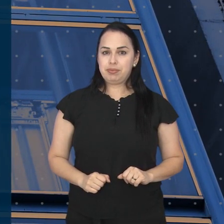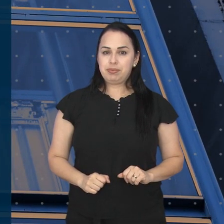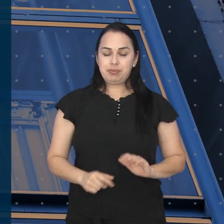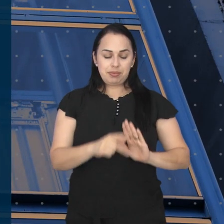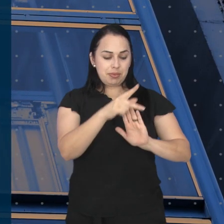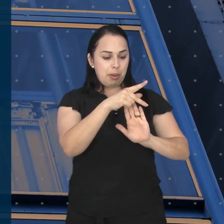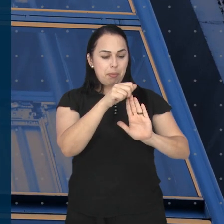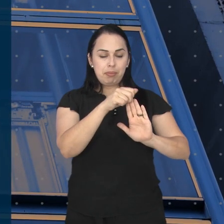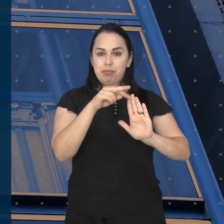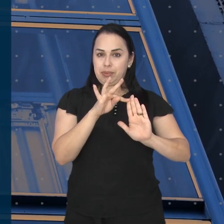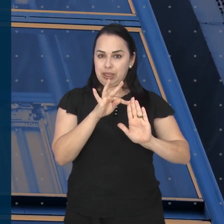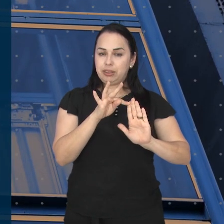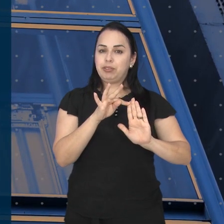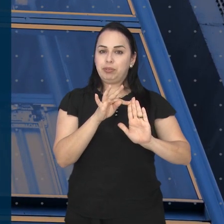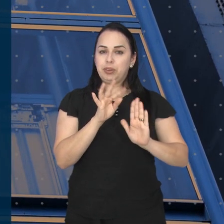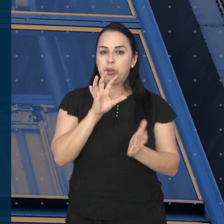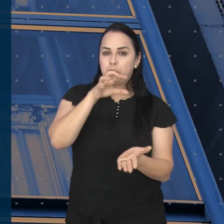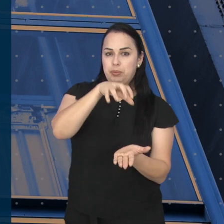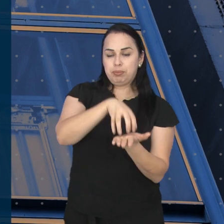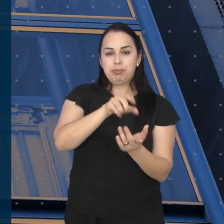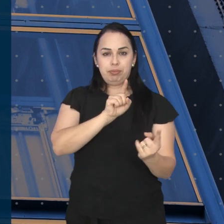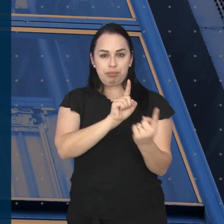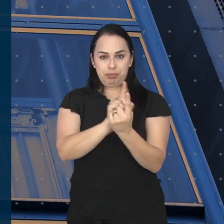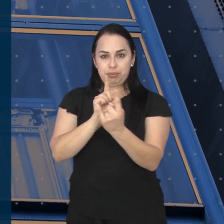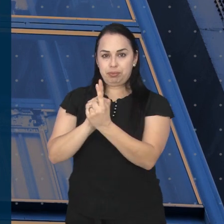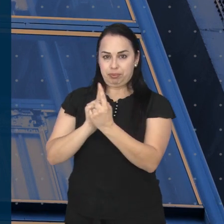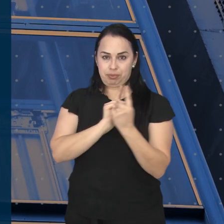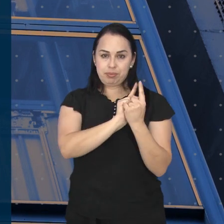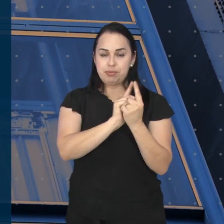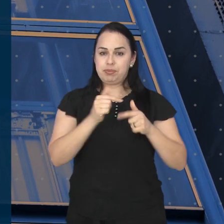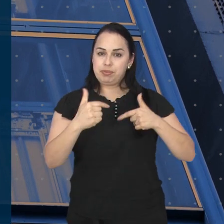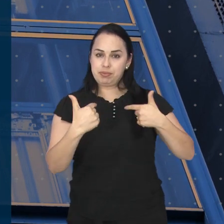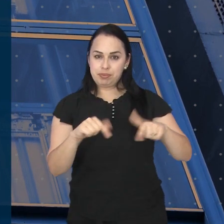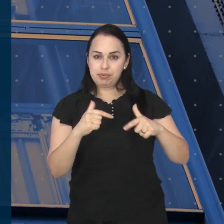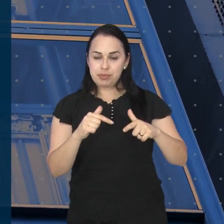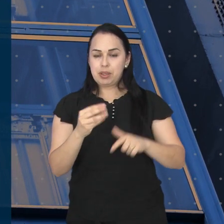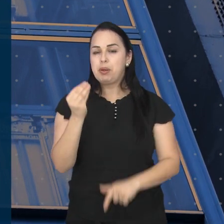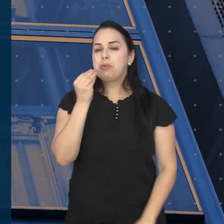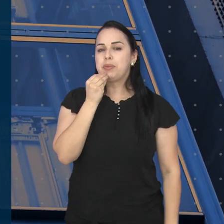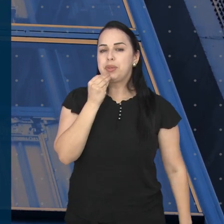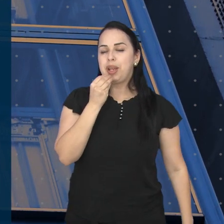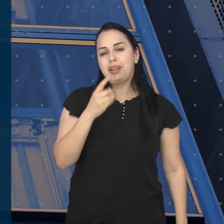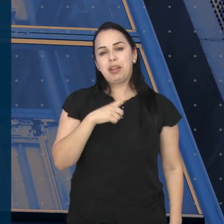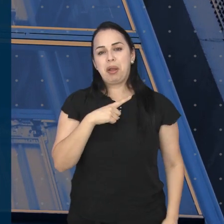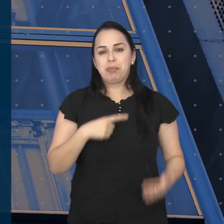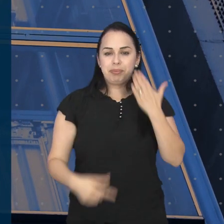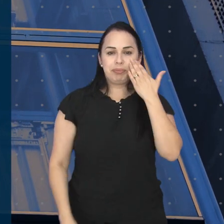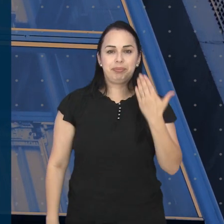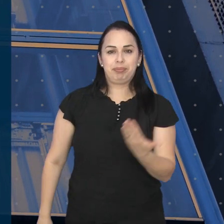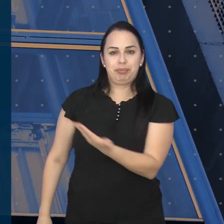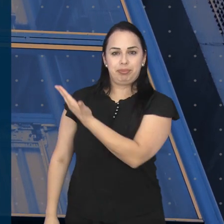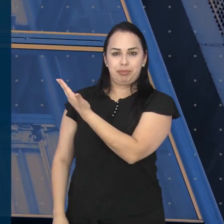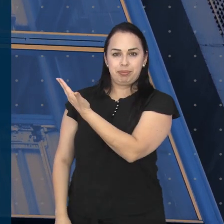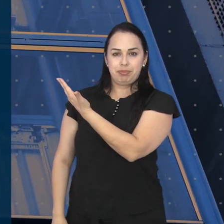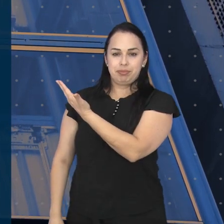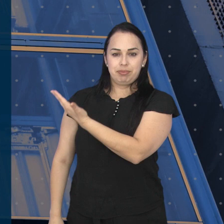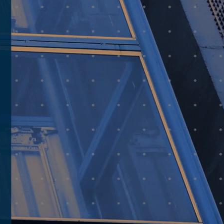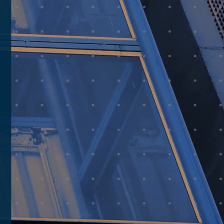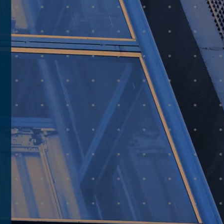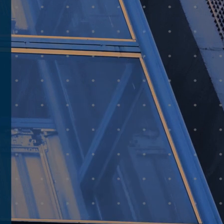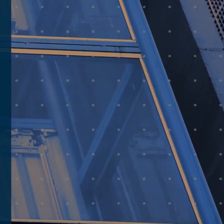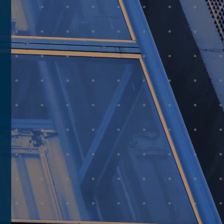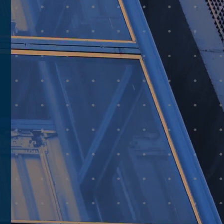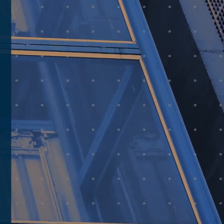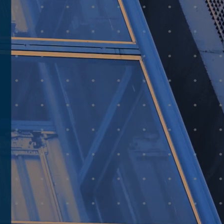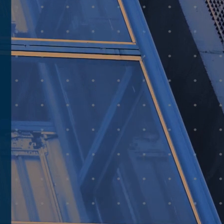O Pate, Posto de Atendimento ao Trabalhador de São José dos Campos, tem oportunidades de emprego para assistente